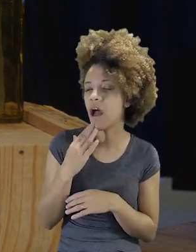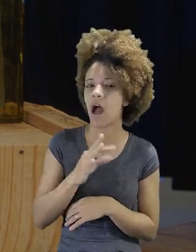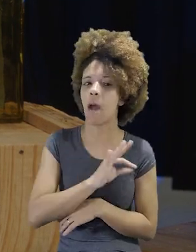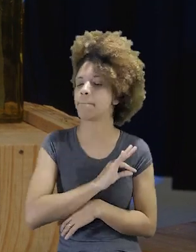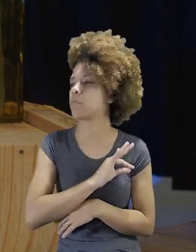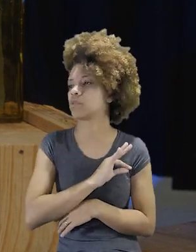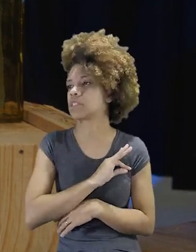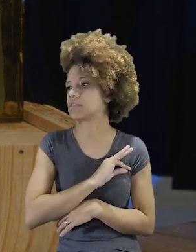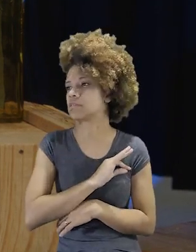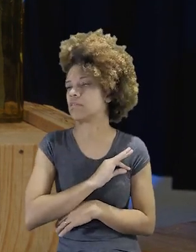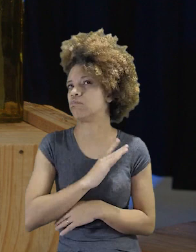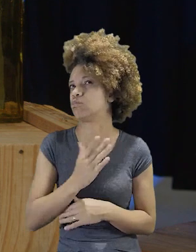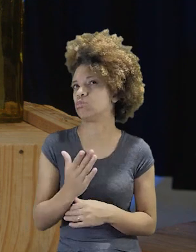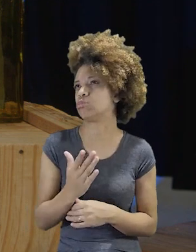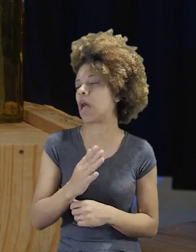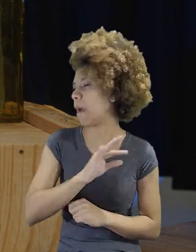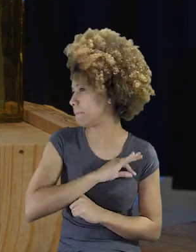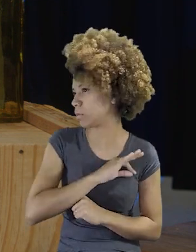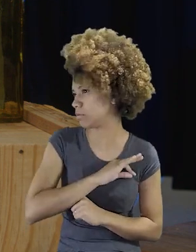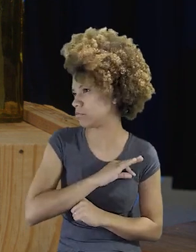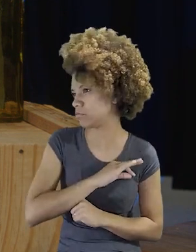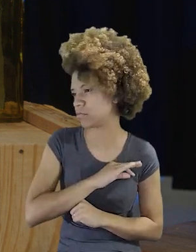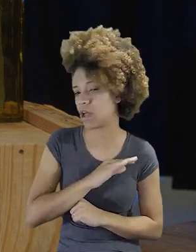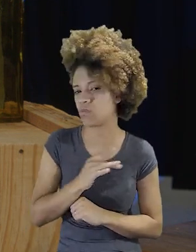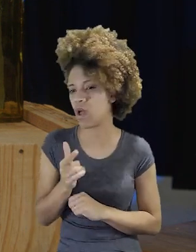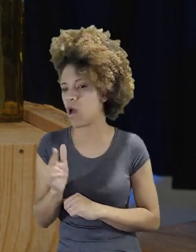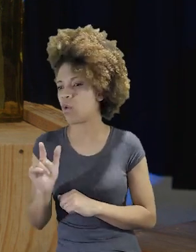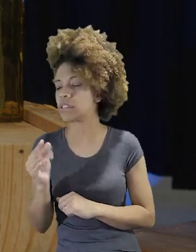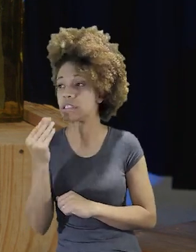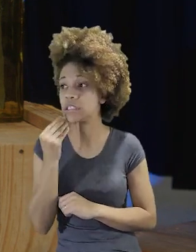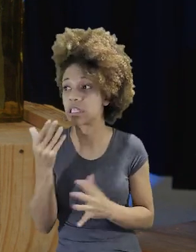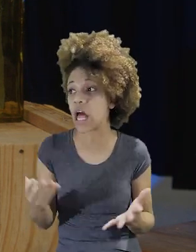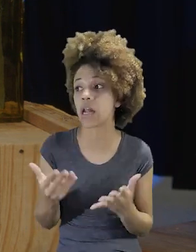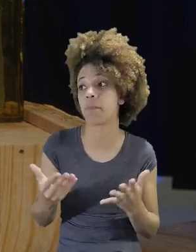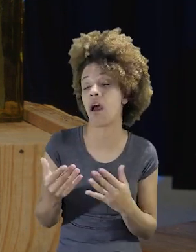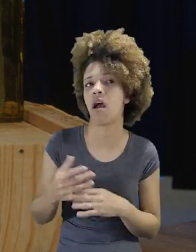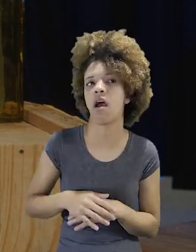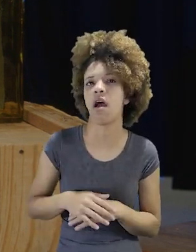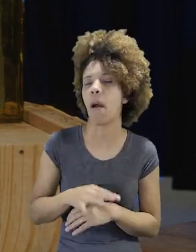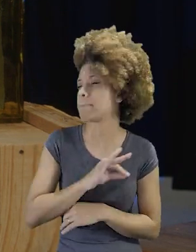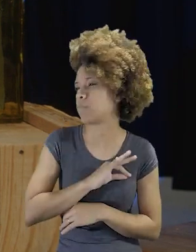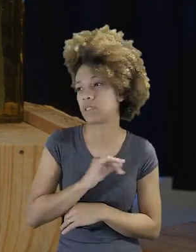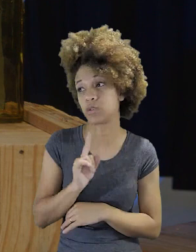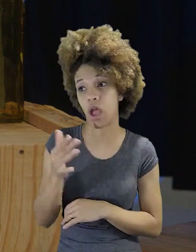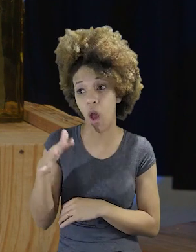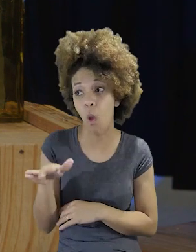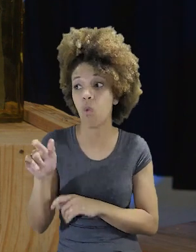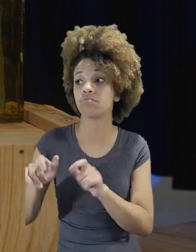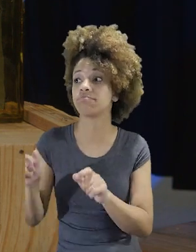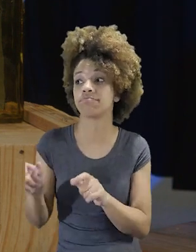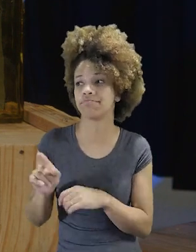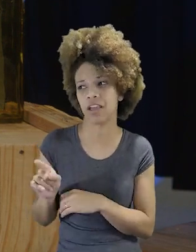sabe a polícia não é a polícia não é não é outro lado que tá tentando a polícia não é